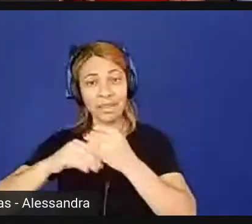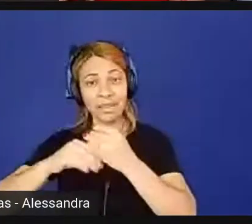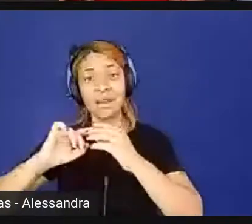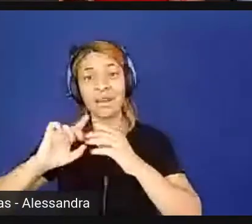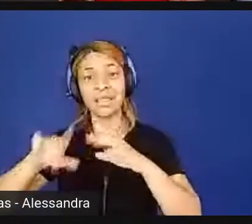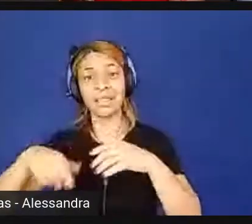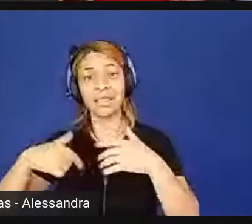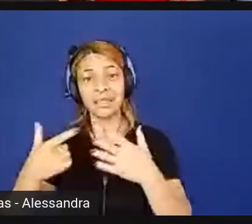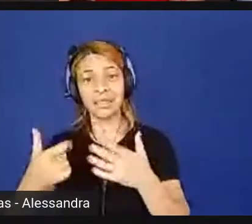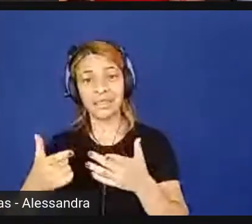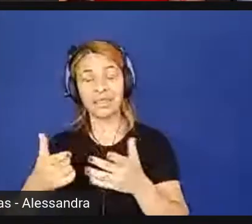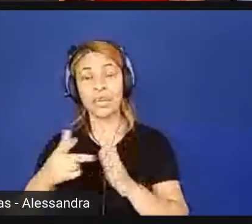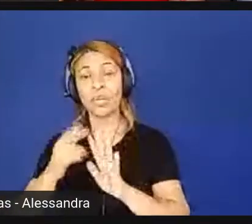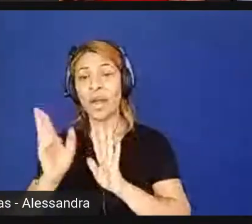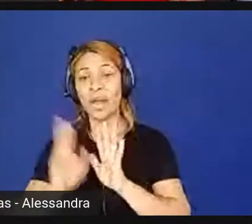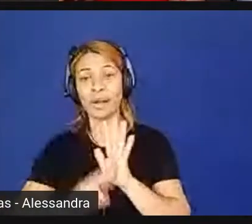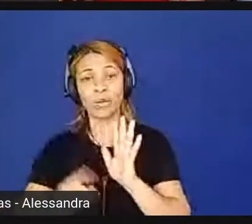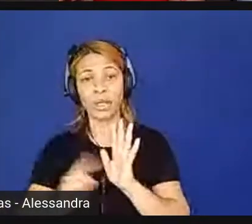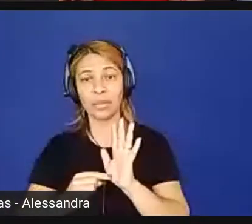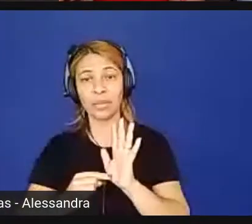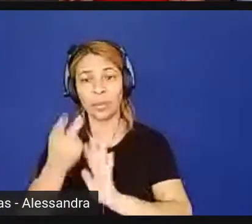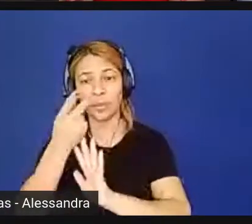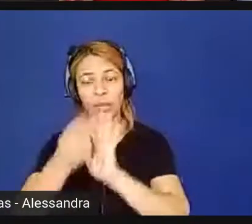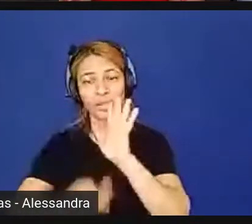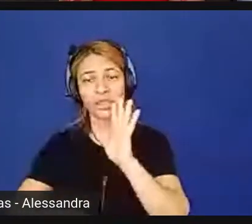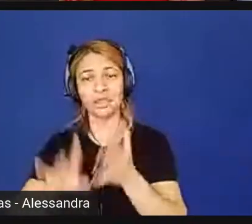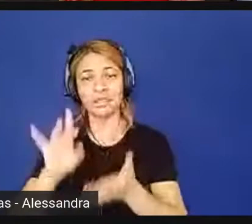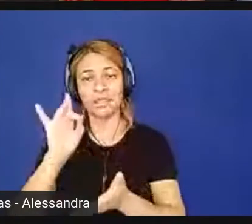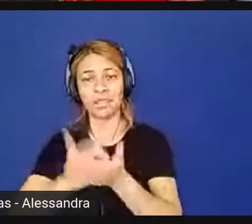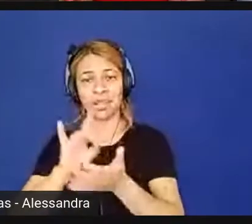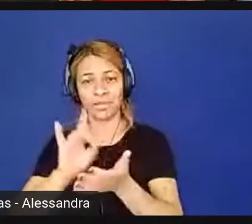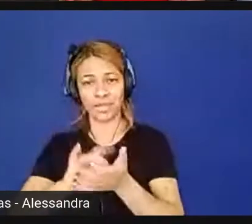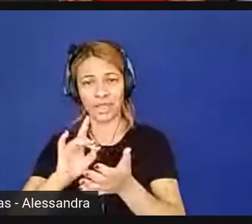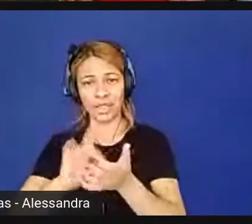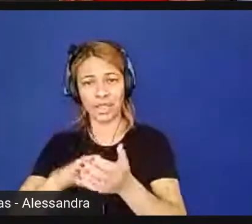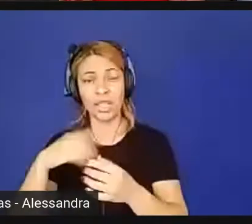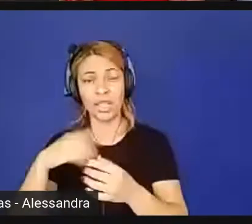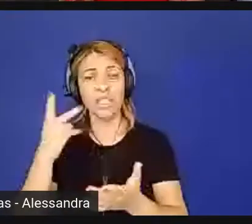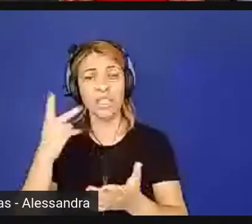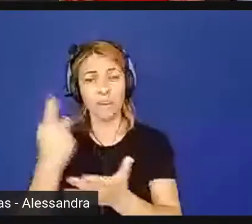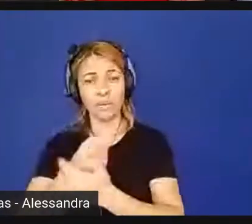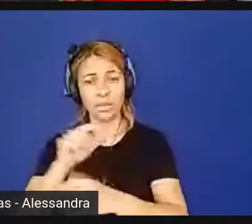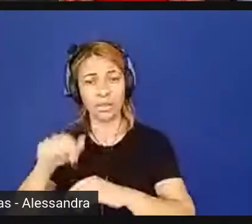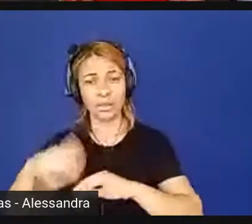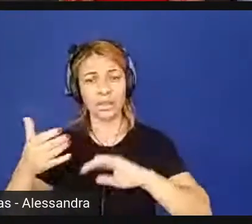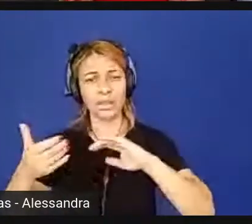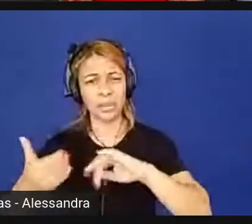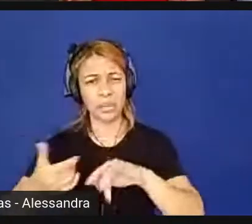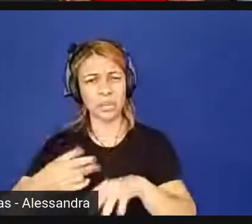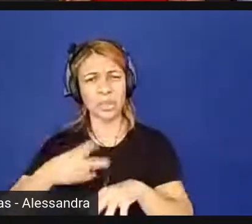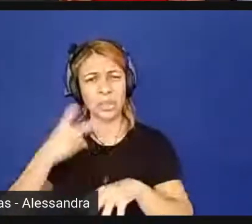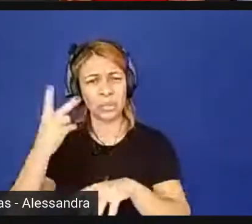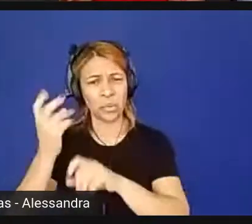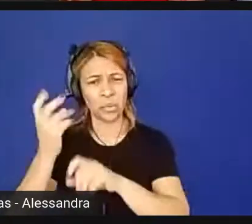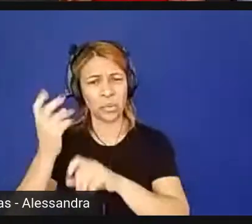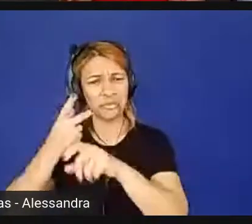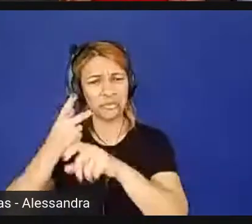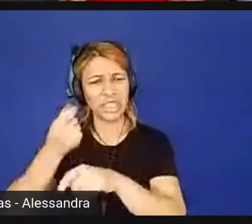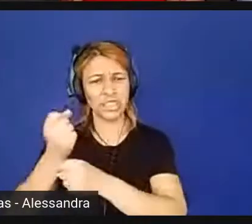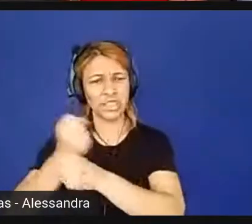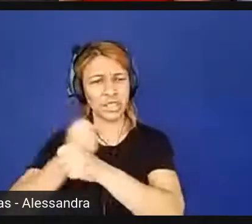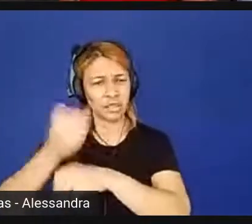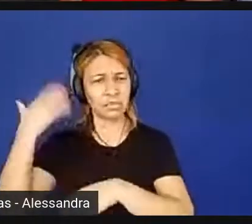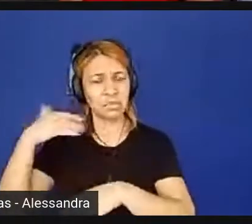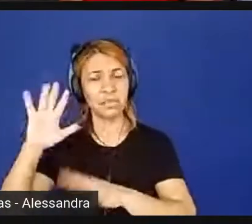se regulamentou, e esse projeto, na verdade, ele já circula pelo Congresso há 2 décadas, algo assim. Mas,